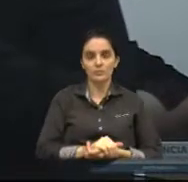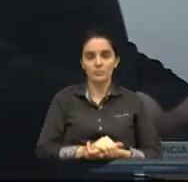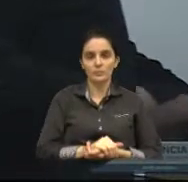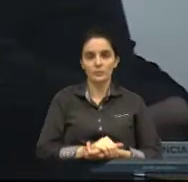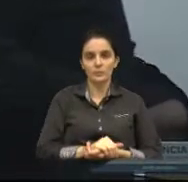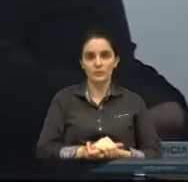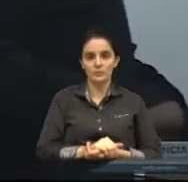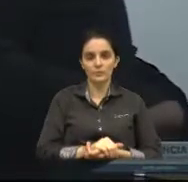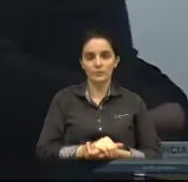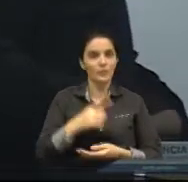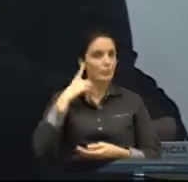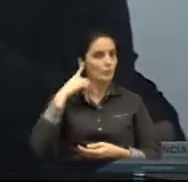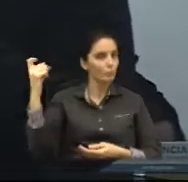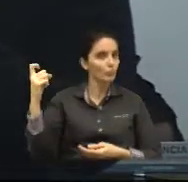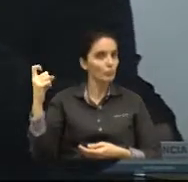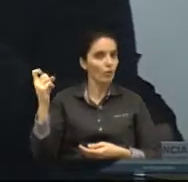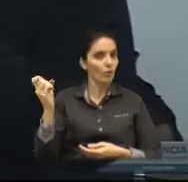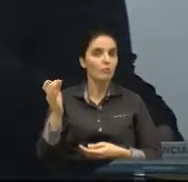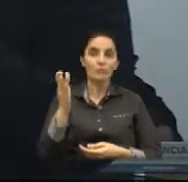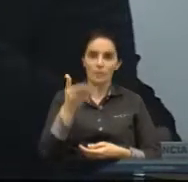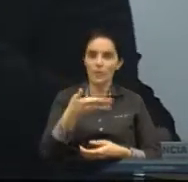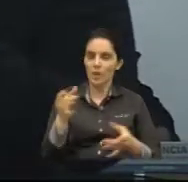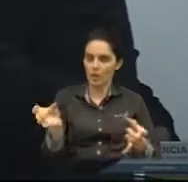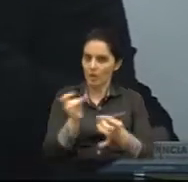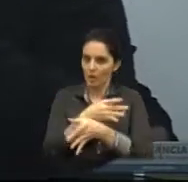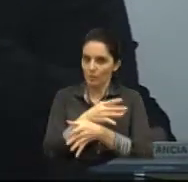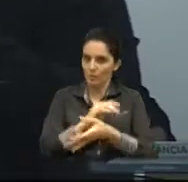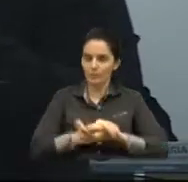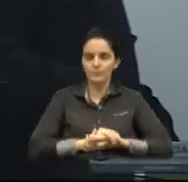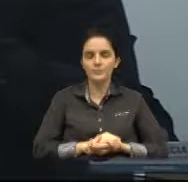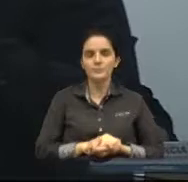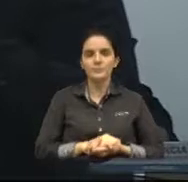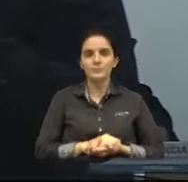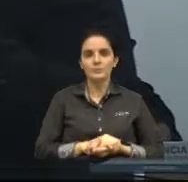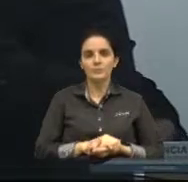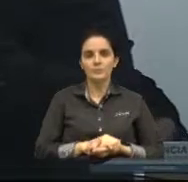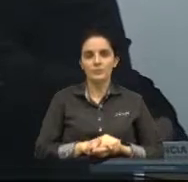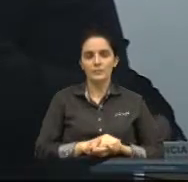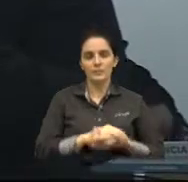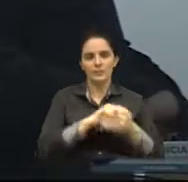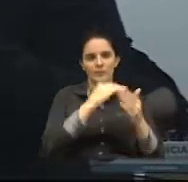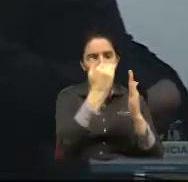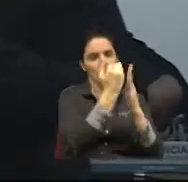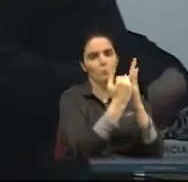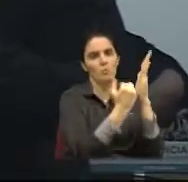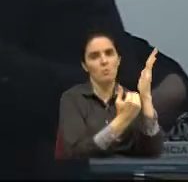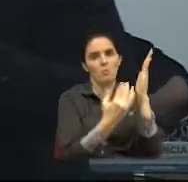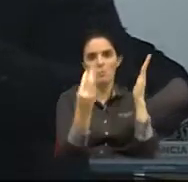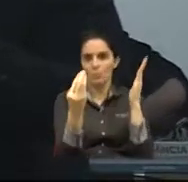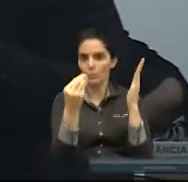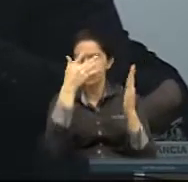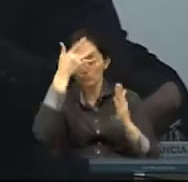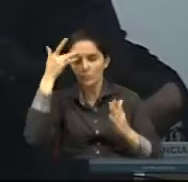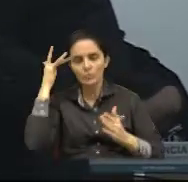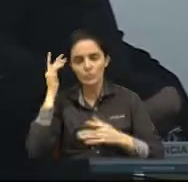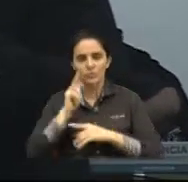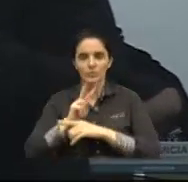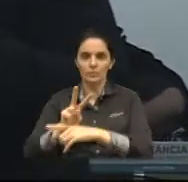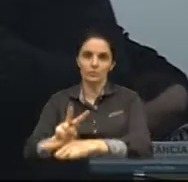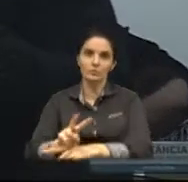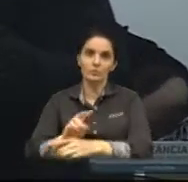cometer aqui uma injustiça em não mencioná-los por conta da equipe, que é muito grande, mas é